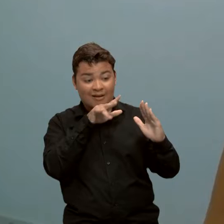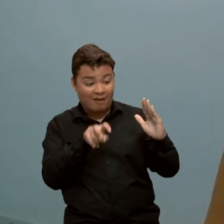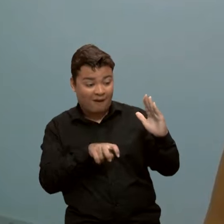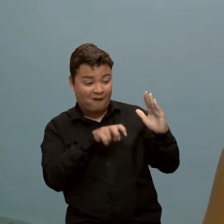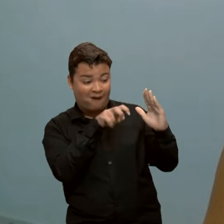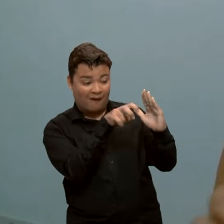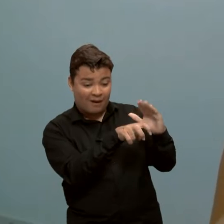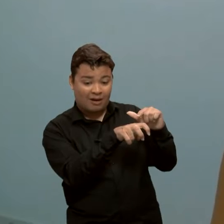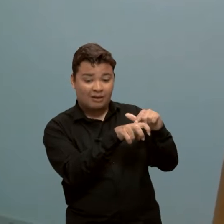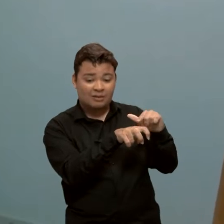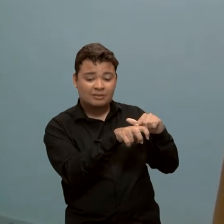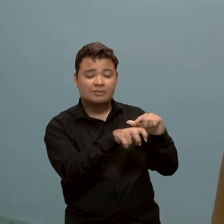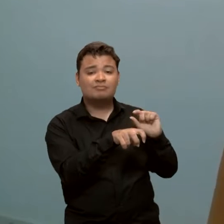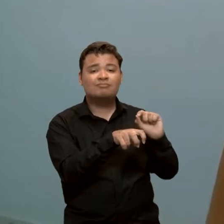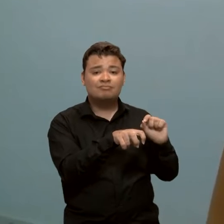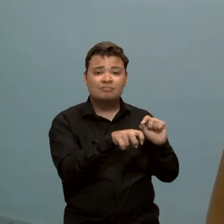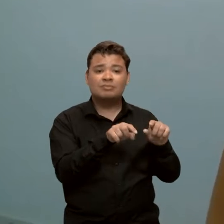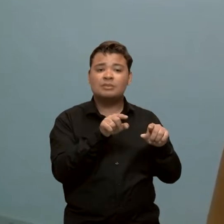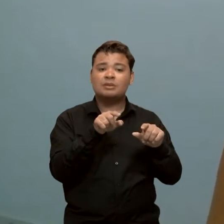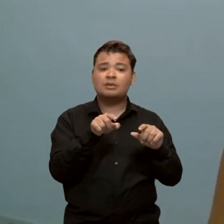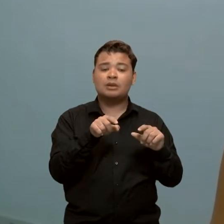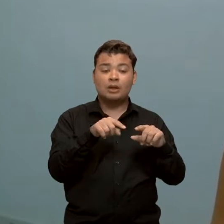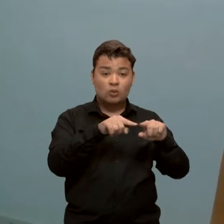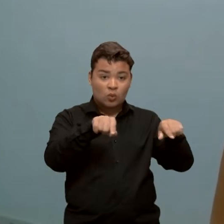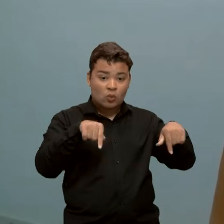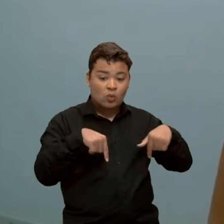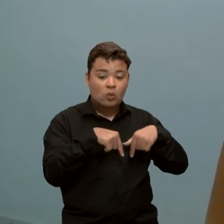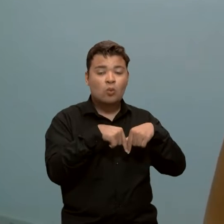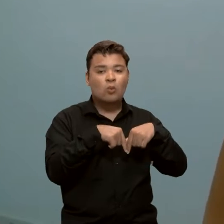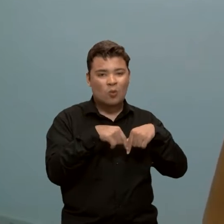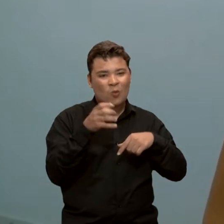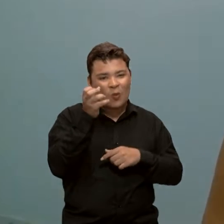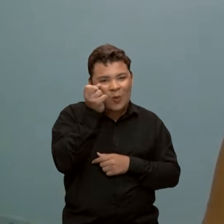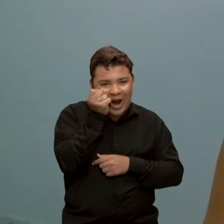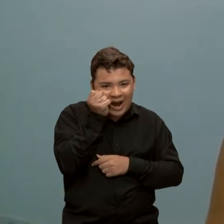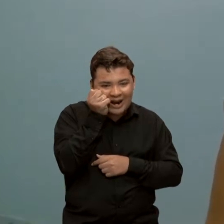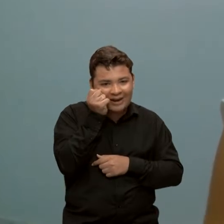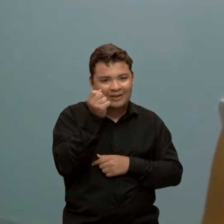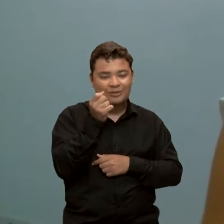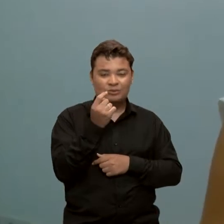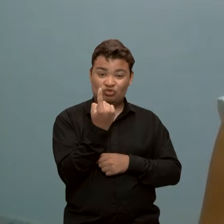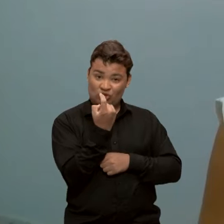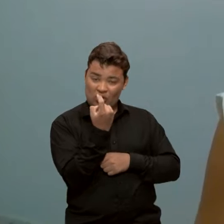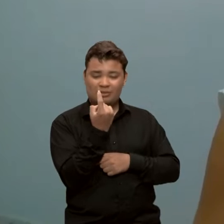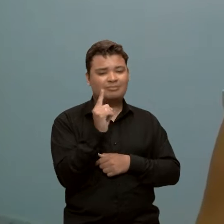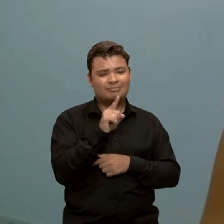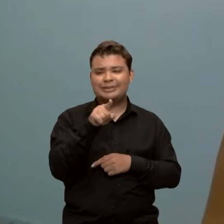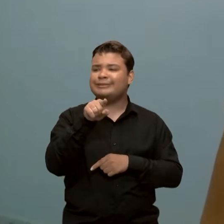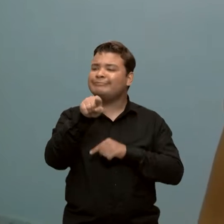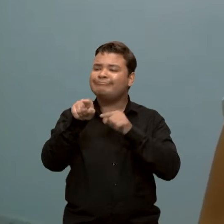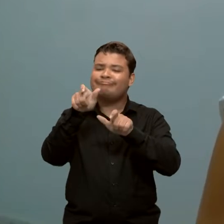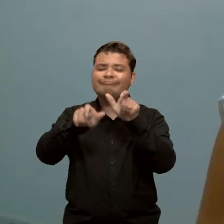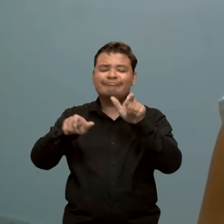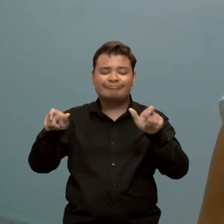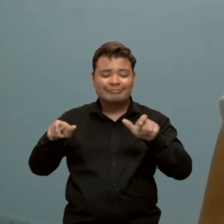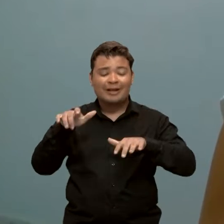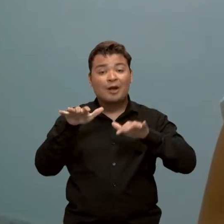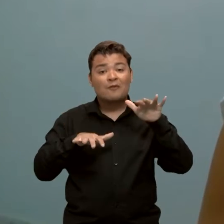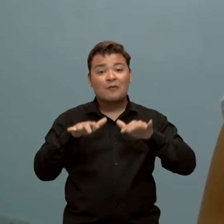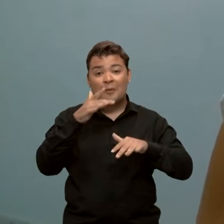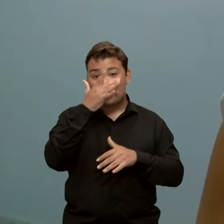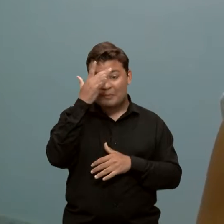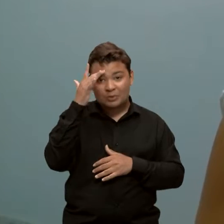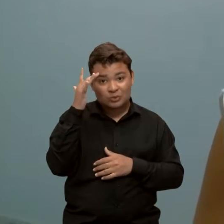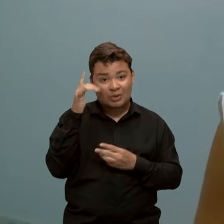envolve relação com os outros moradores do quarto, eles não moram sozinhos, né? A casa tem, em média, 3 moradores